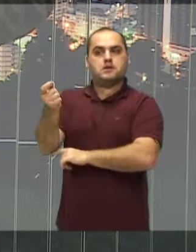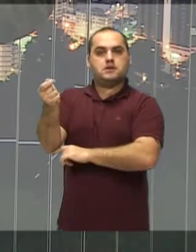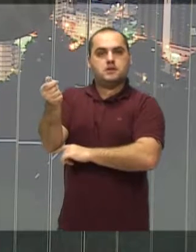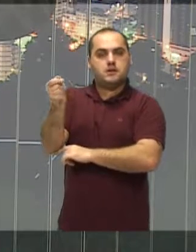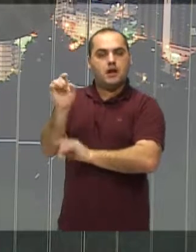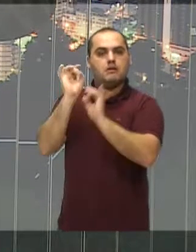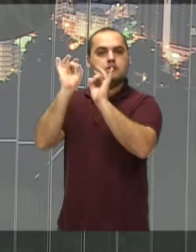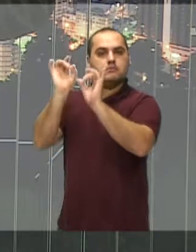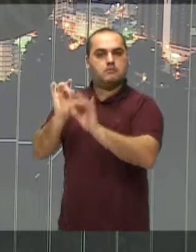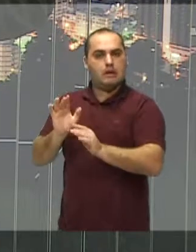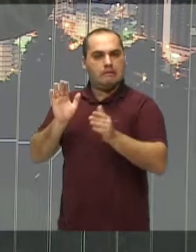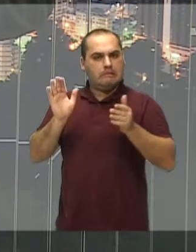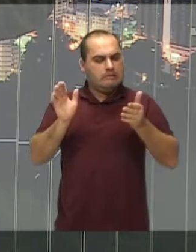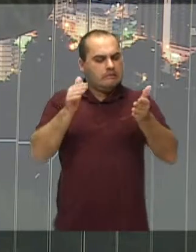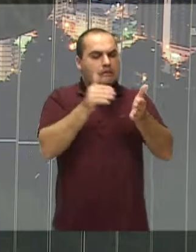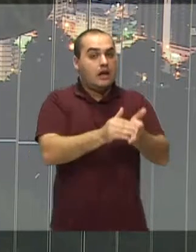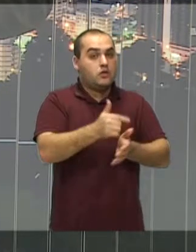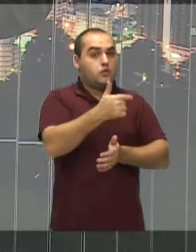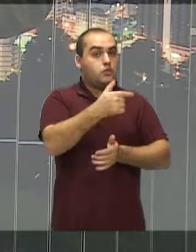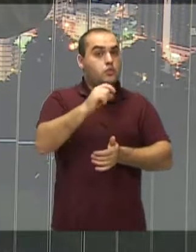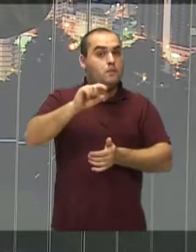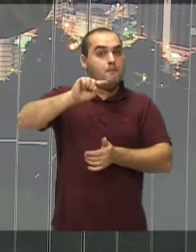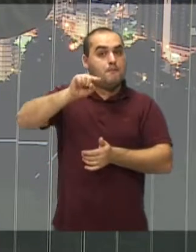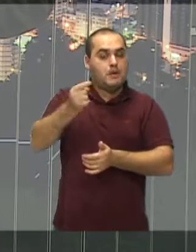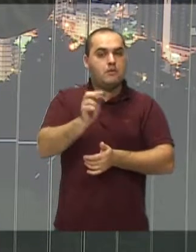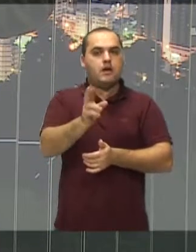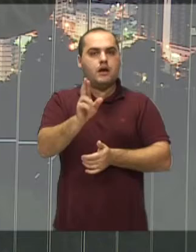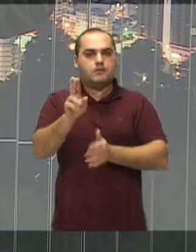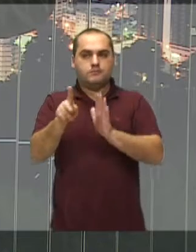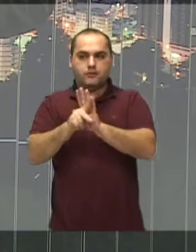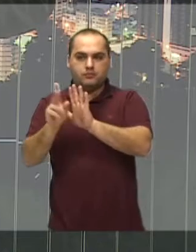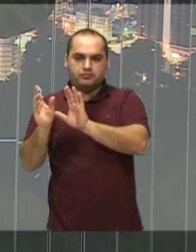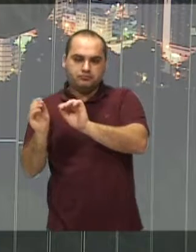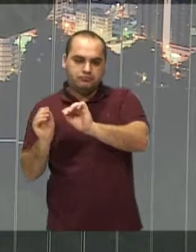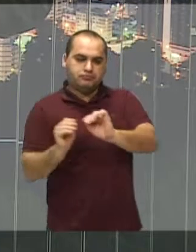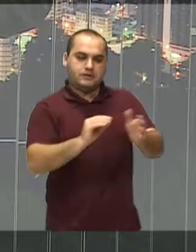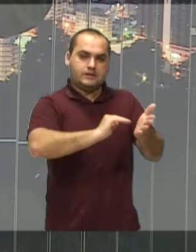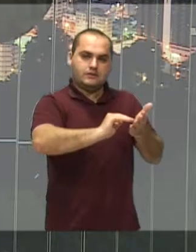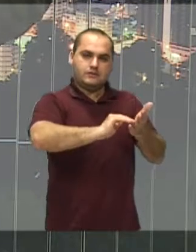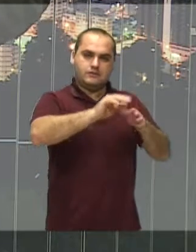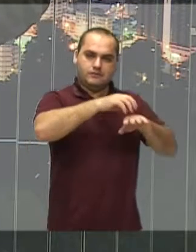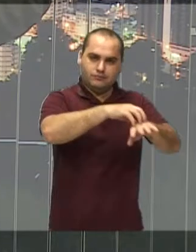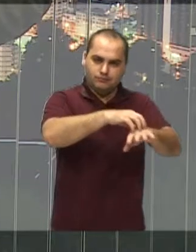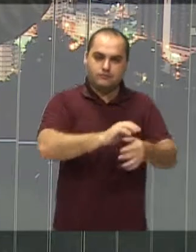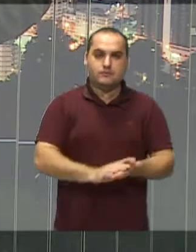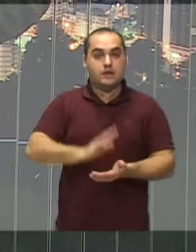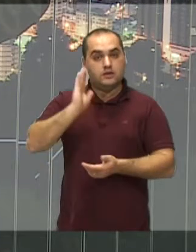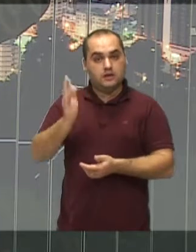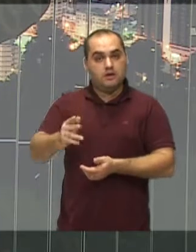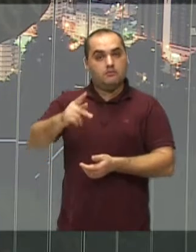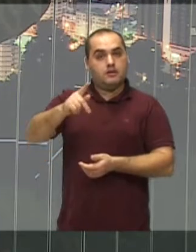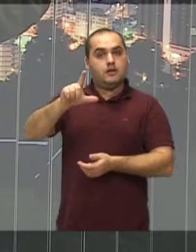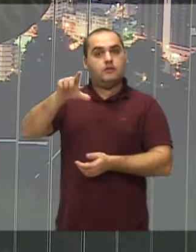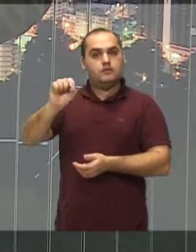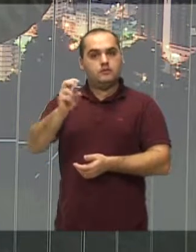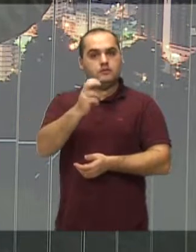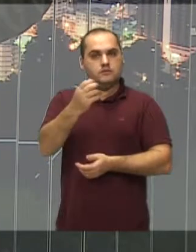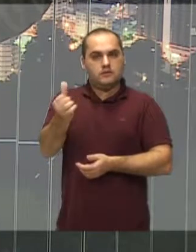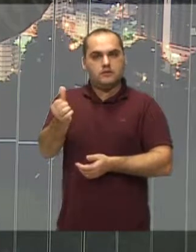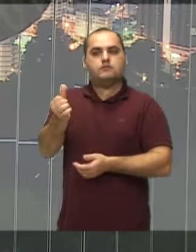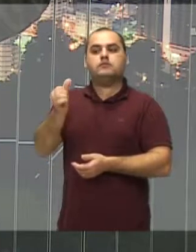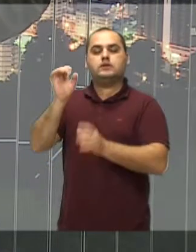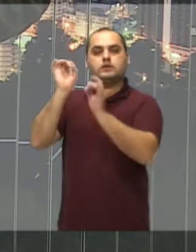de até 200 mil reais para o fundo de turismo já o pele ó 56 autoriza a abertura de